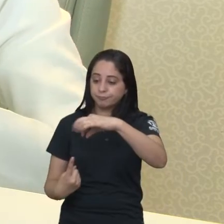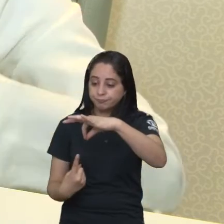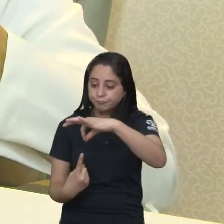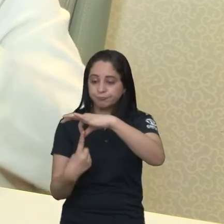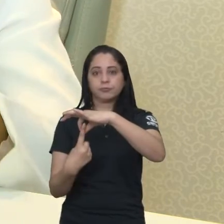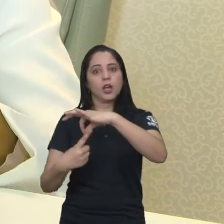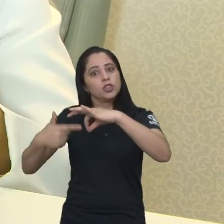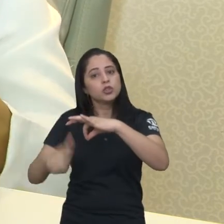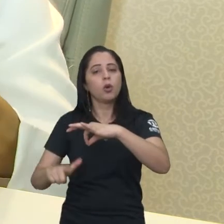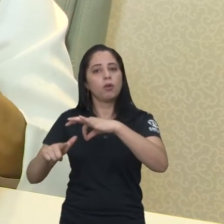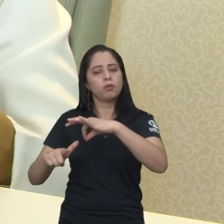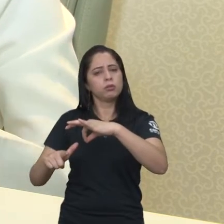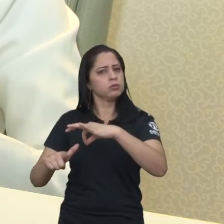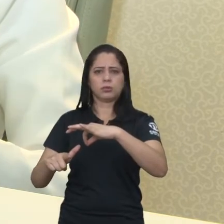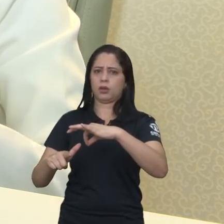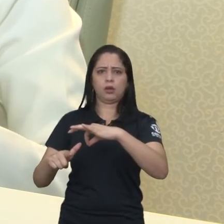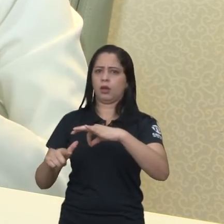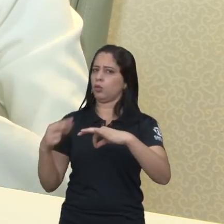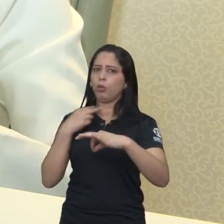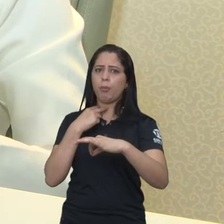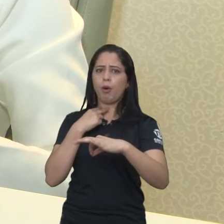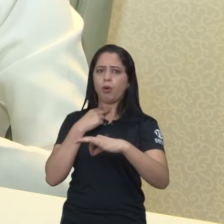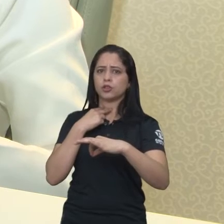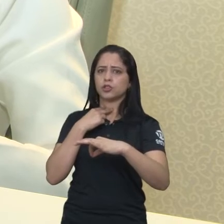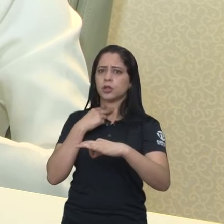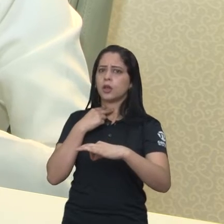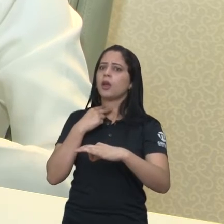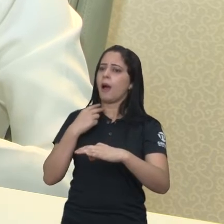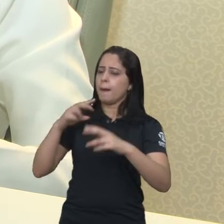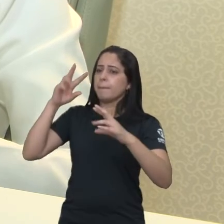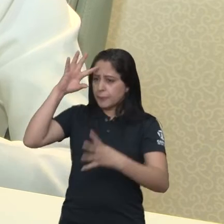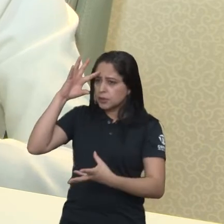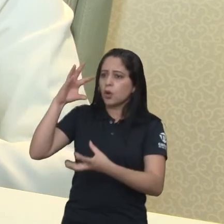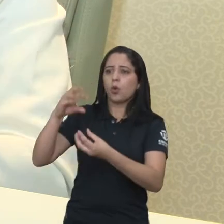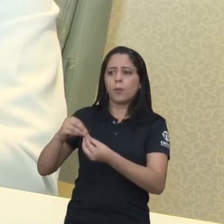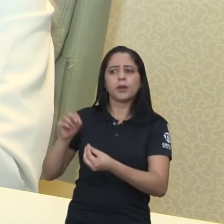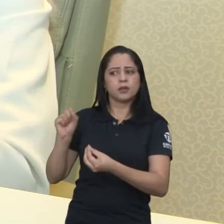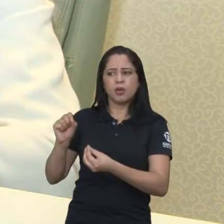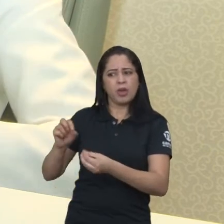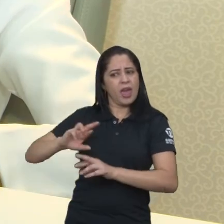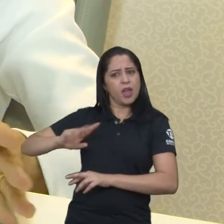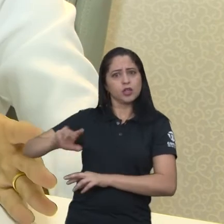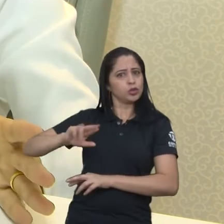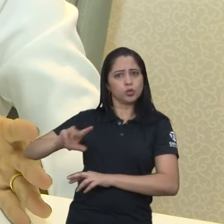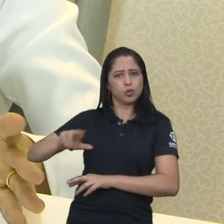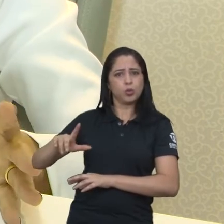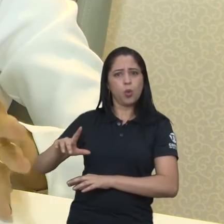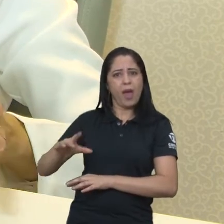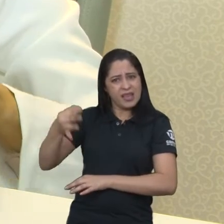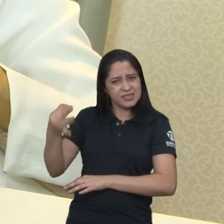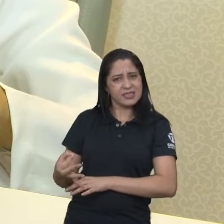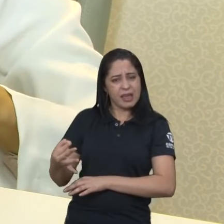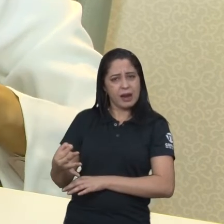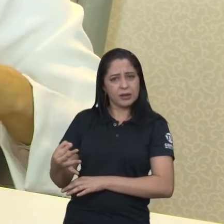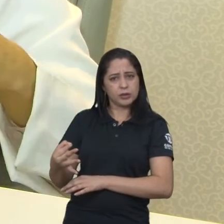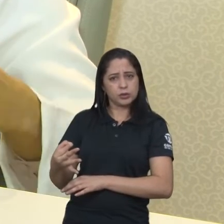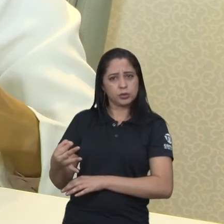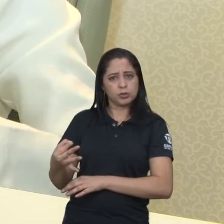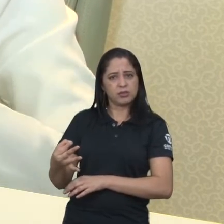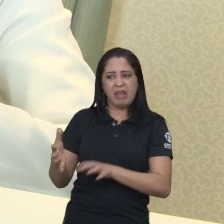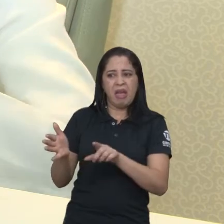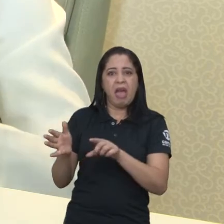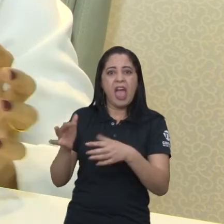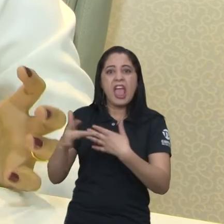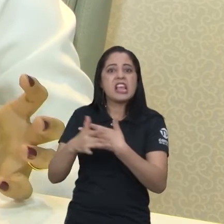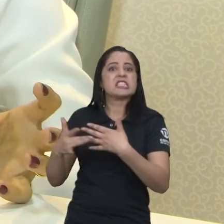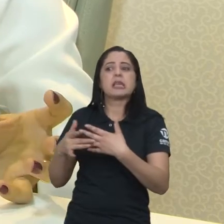pegou o plantão, agora ele quer fazer novamente o toque. Então ela tem que entender que aquilo ali realmente não é um